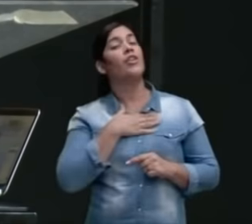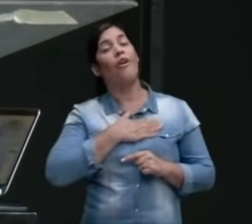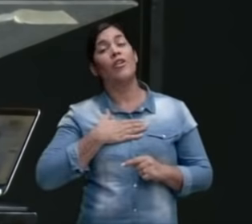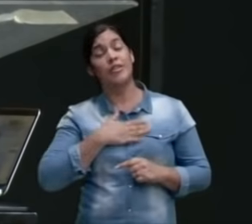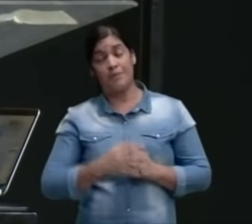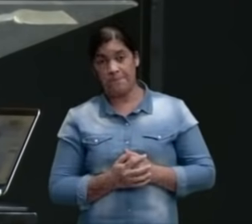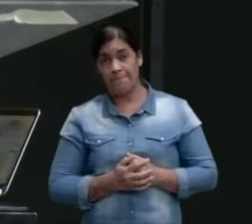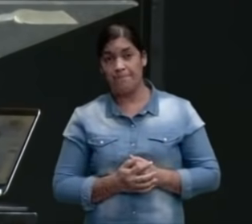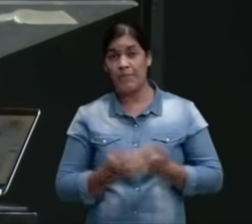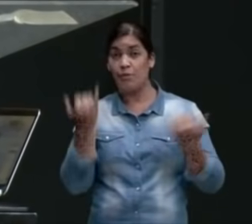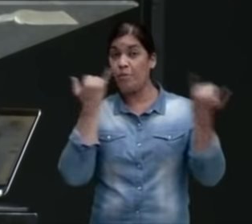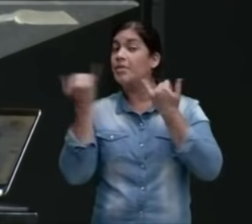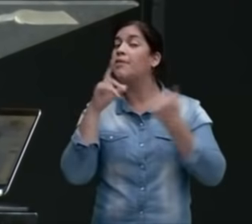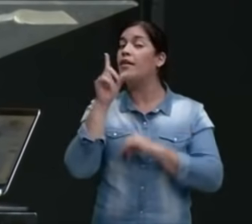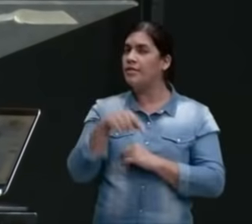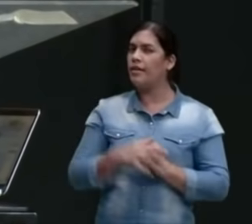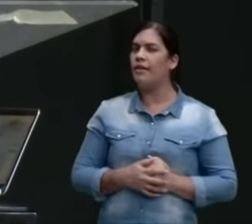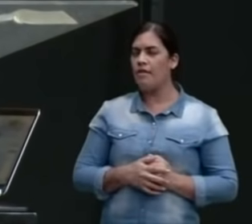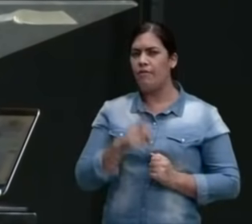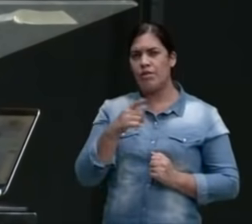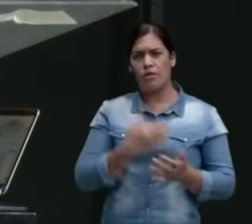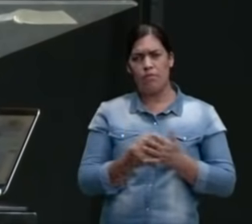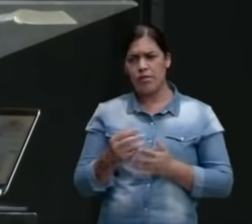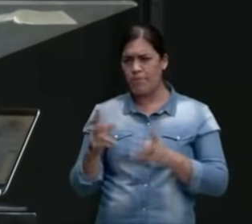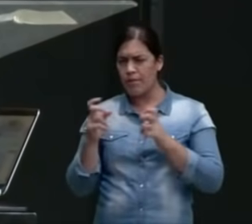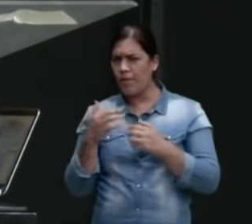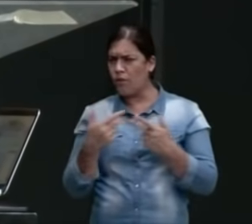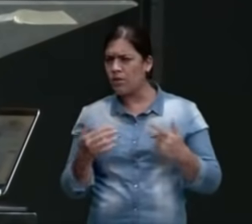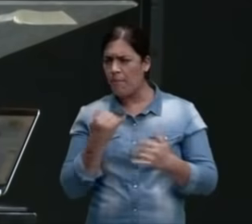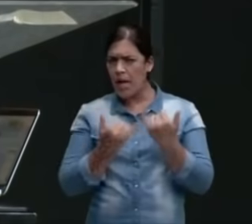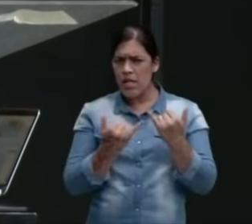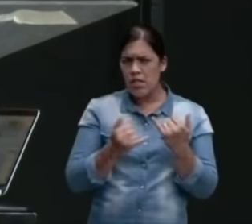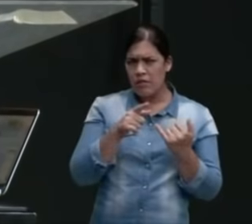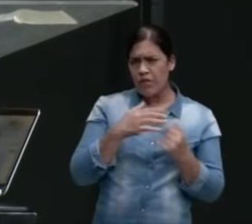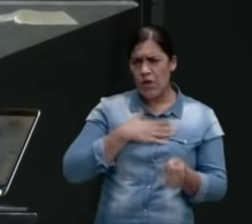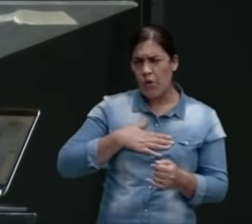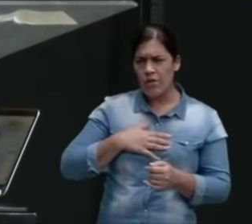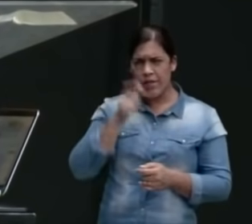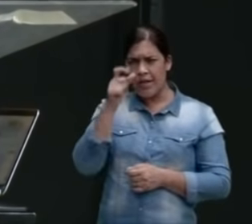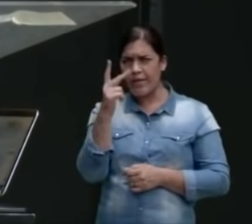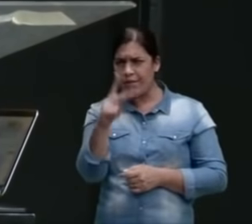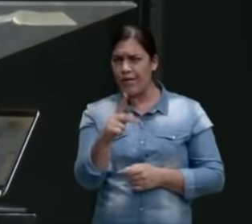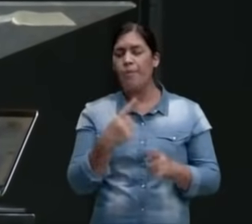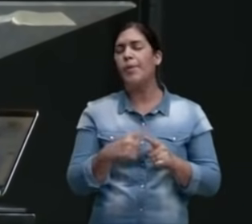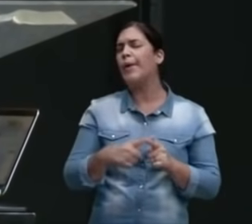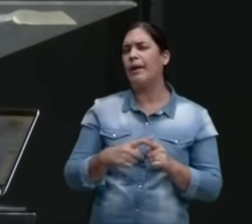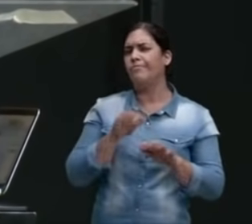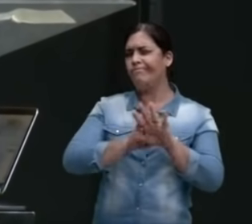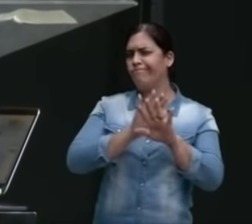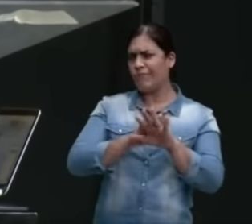As publicidades são assim. Você começa a ver coisas parecidas, coisas que você gosta, que é do seu interesse. Nós